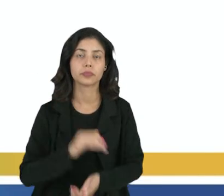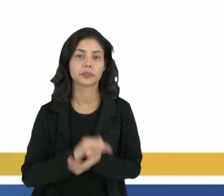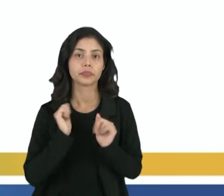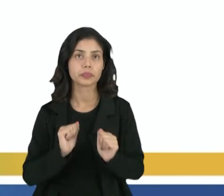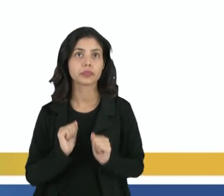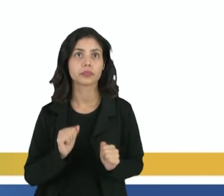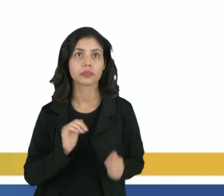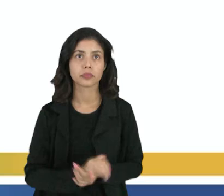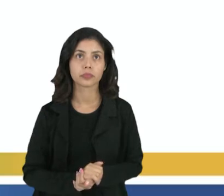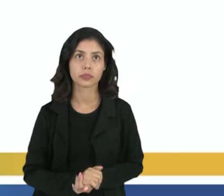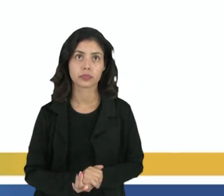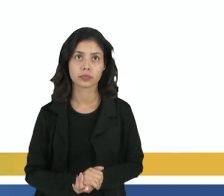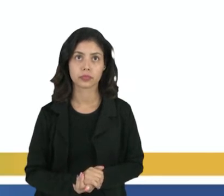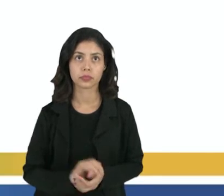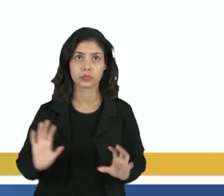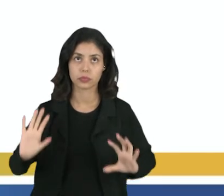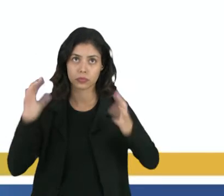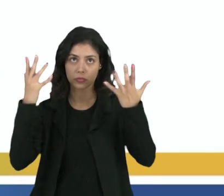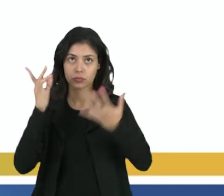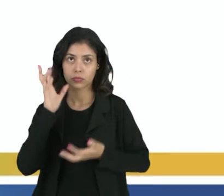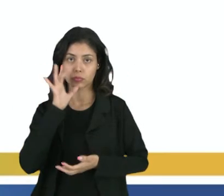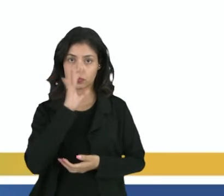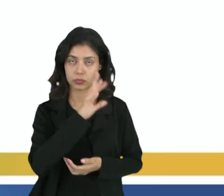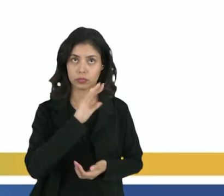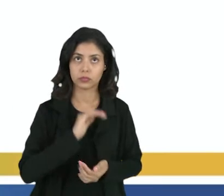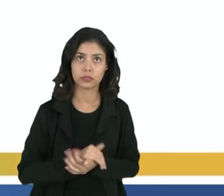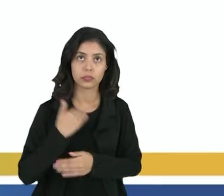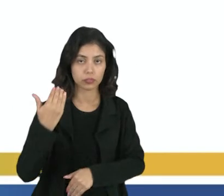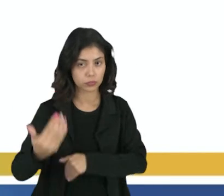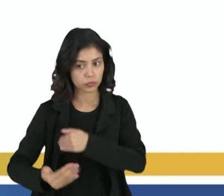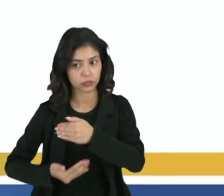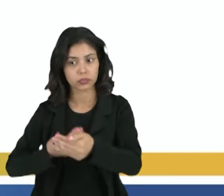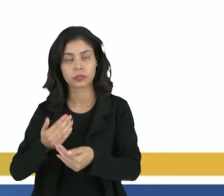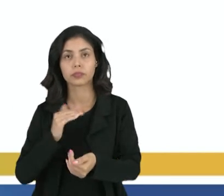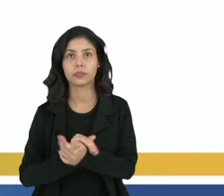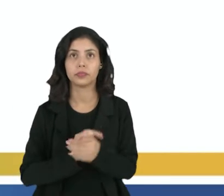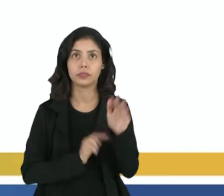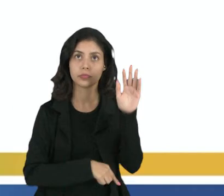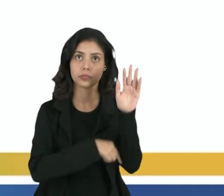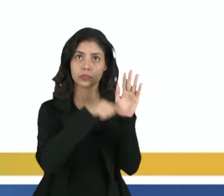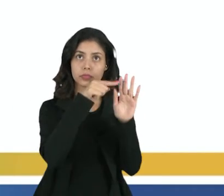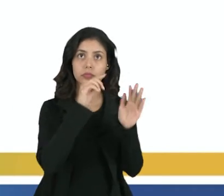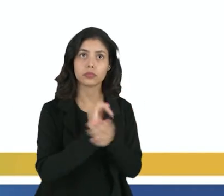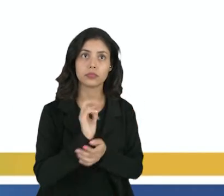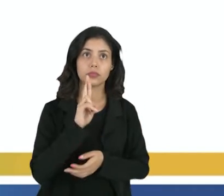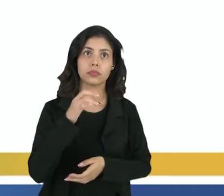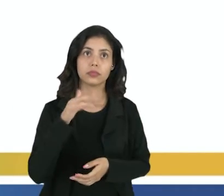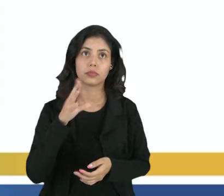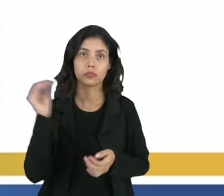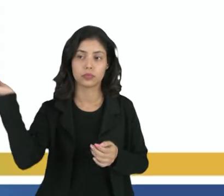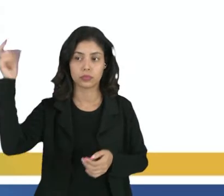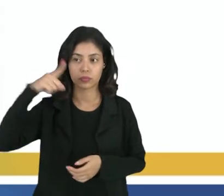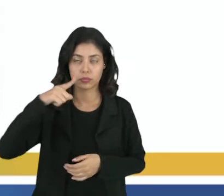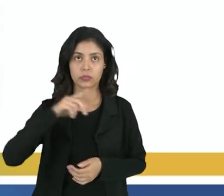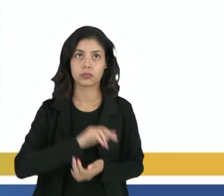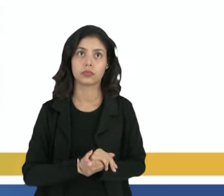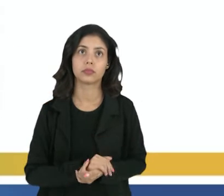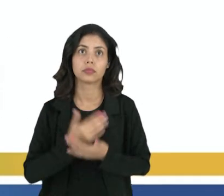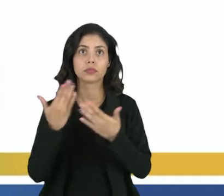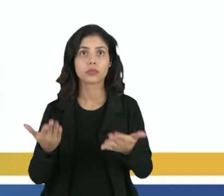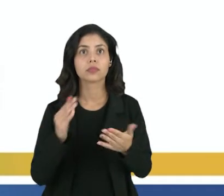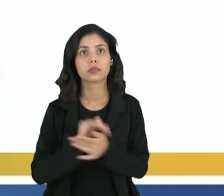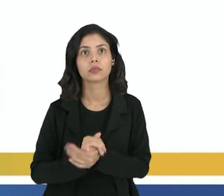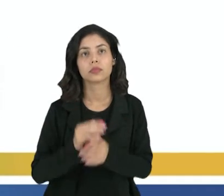gente pode destacar que ela possui um clima quente, decorrente da elevada incidência da radiação solar,